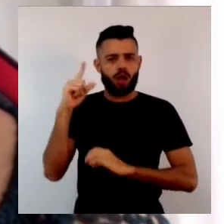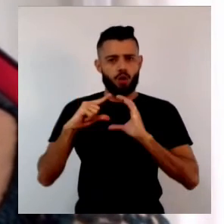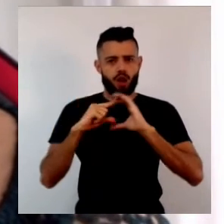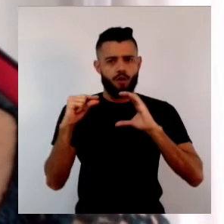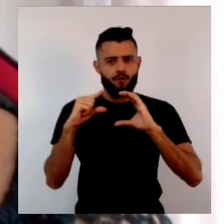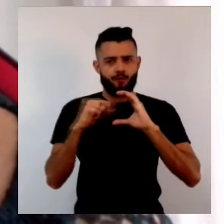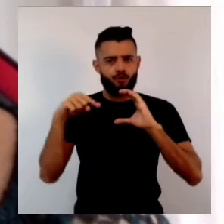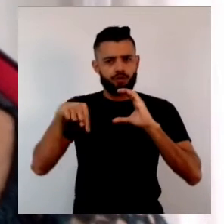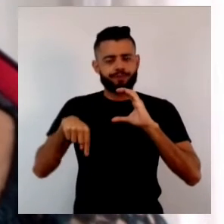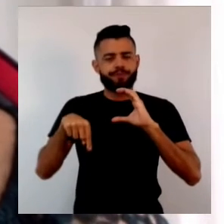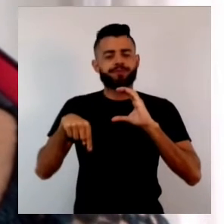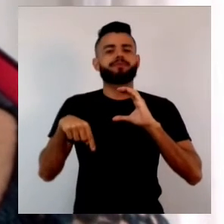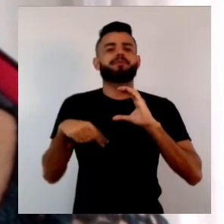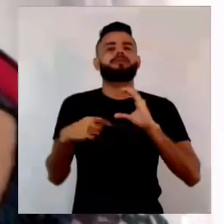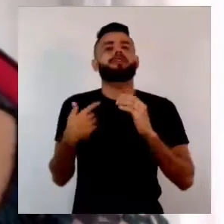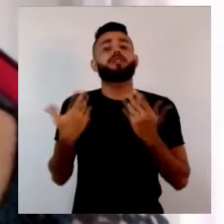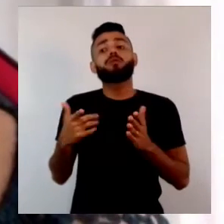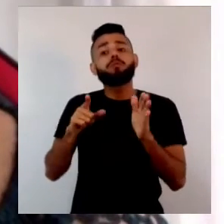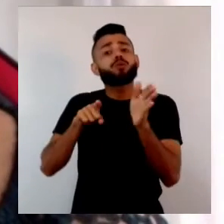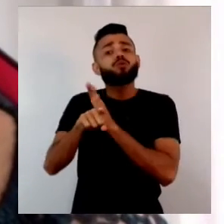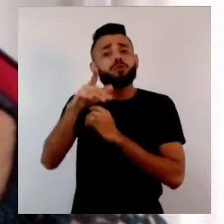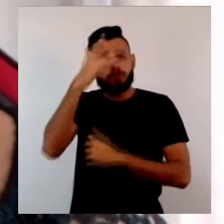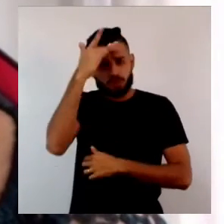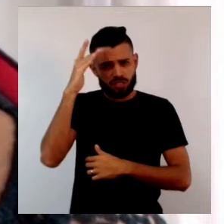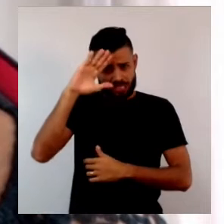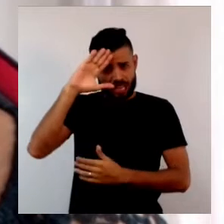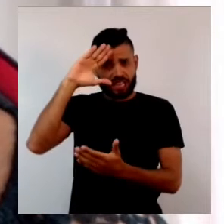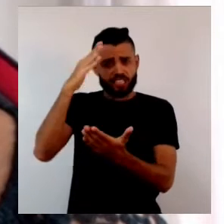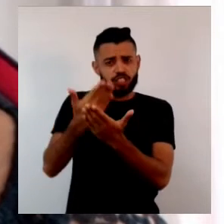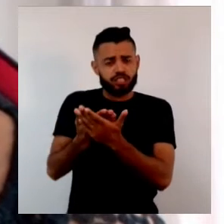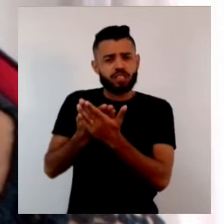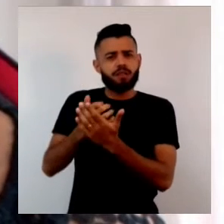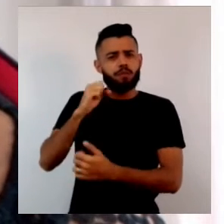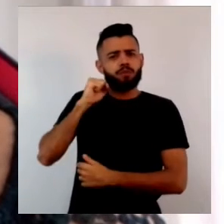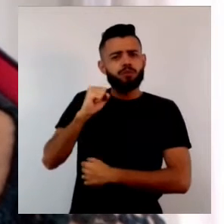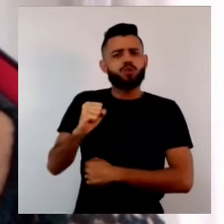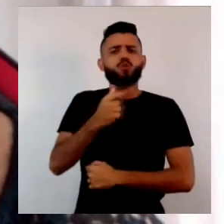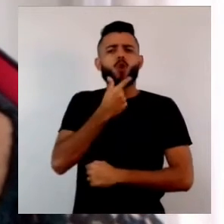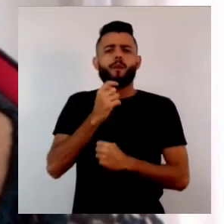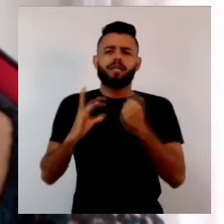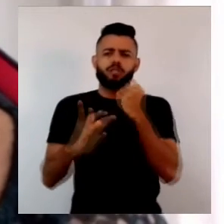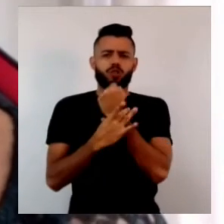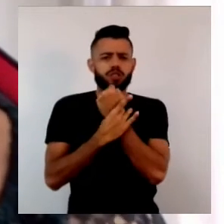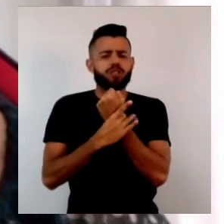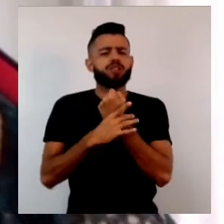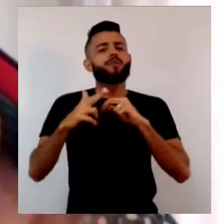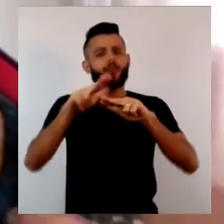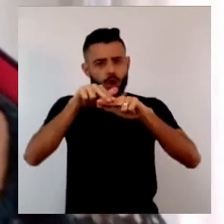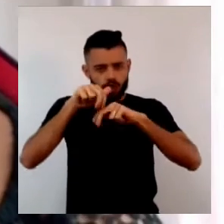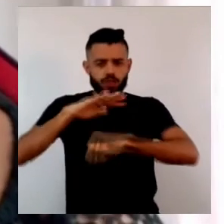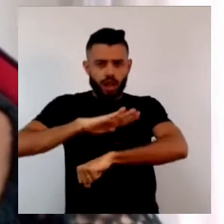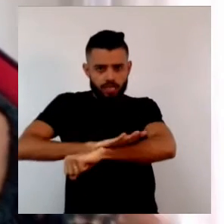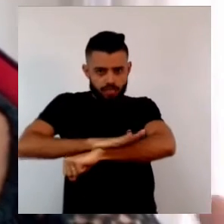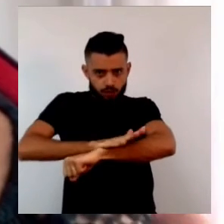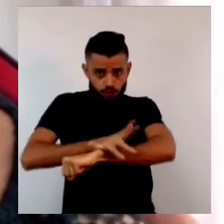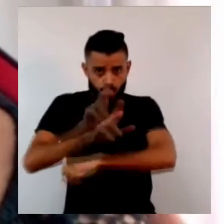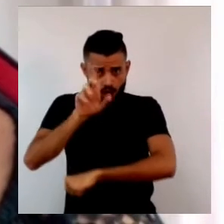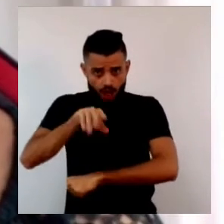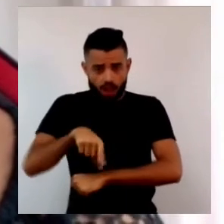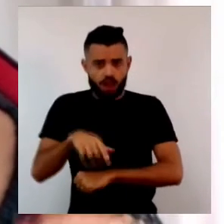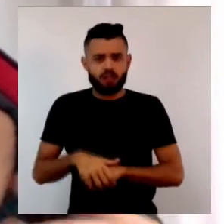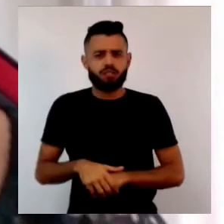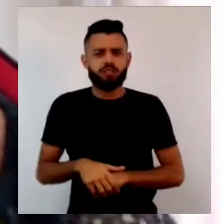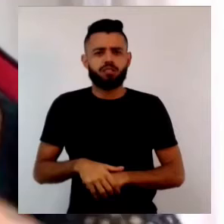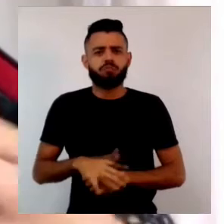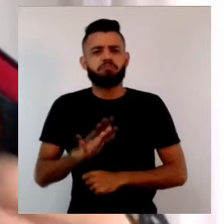para os entrevistados: você acredita que o homicídio por seguranças no Carrefour foi motivado por racismo? Deu uma média 50 e